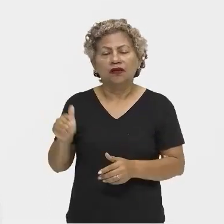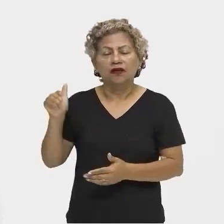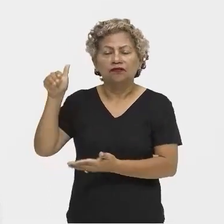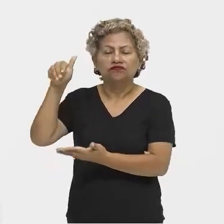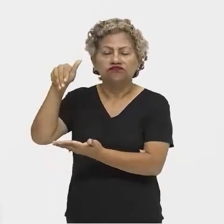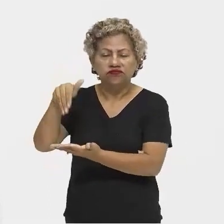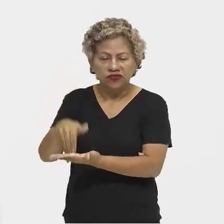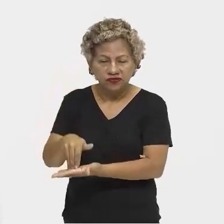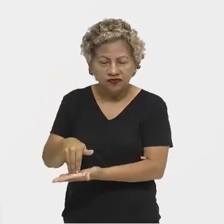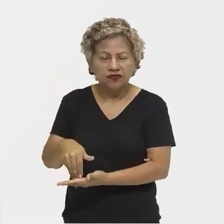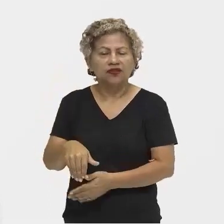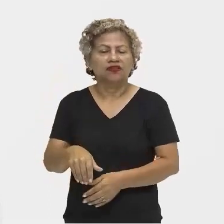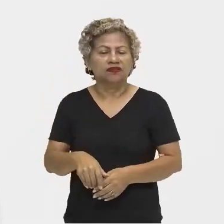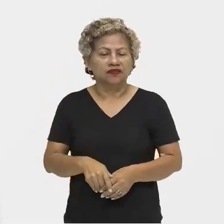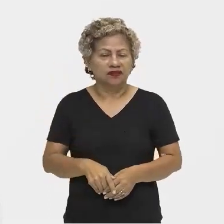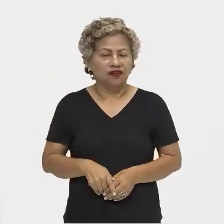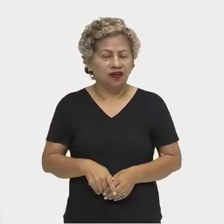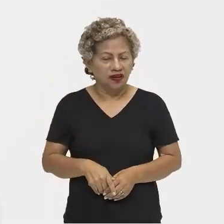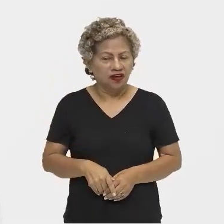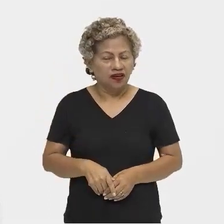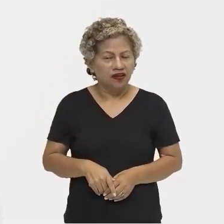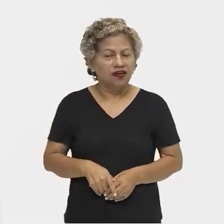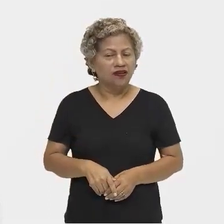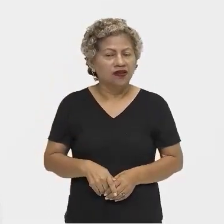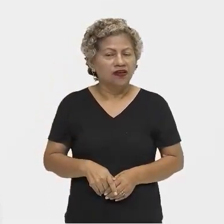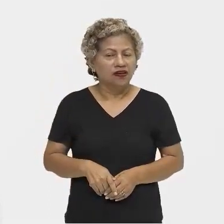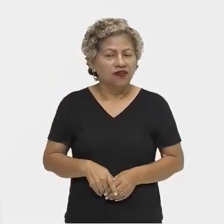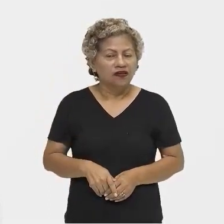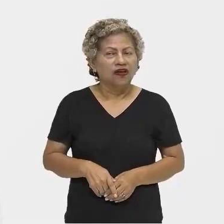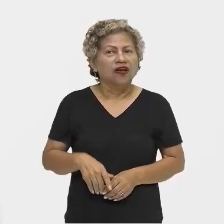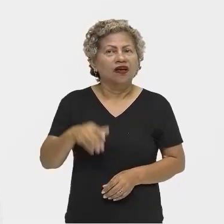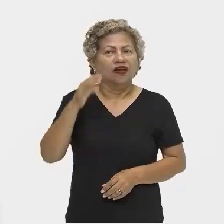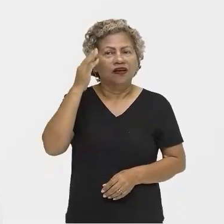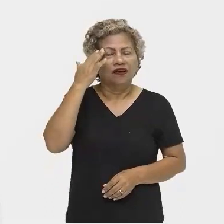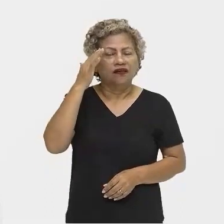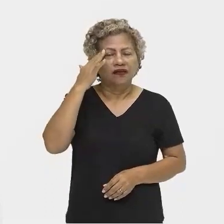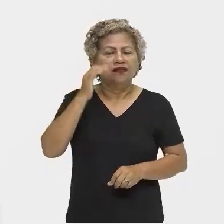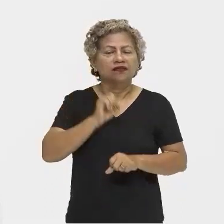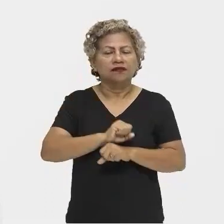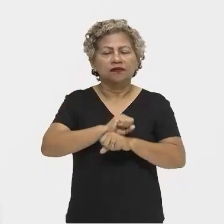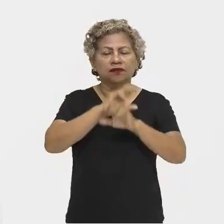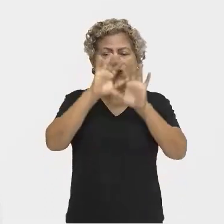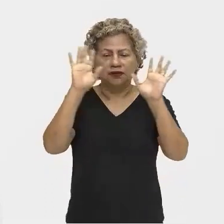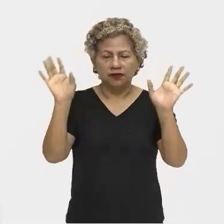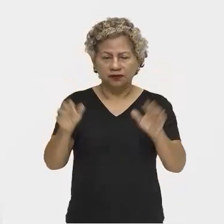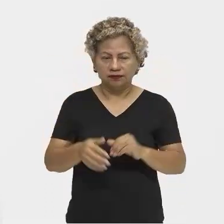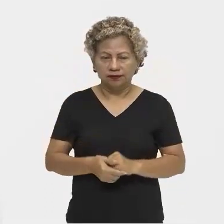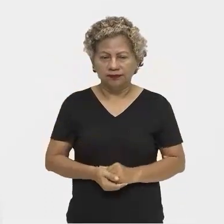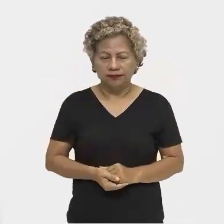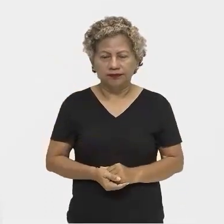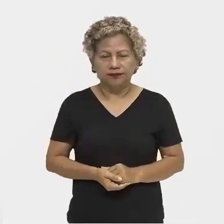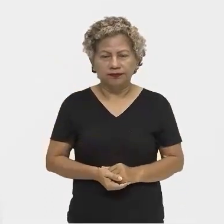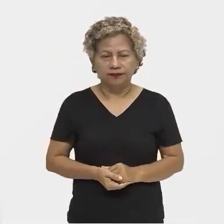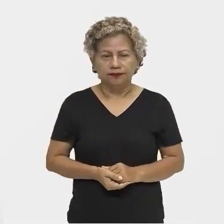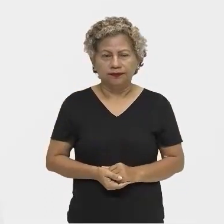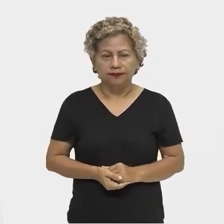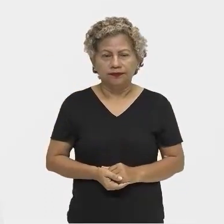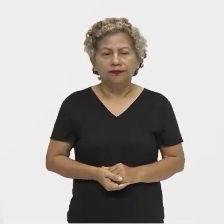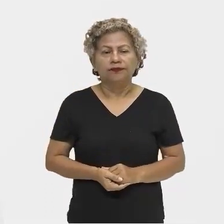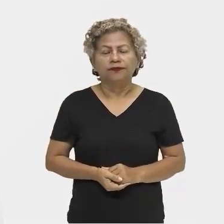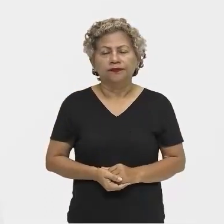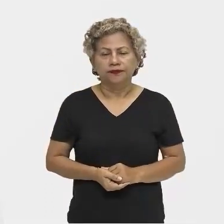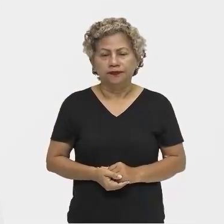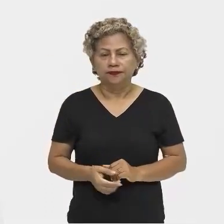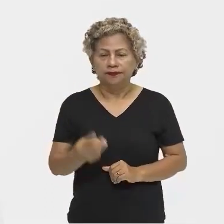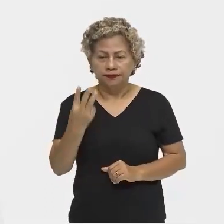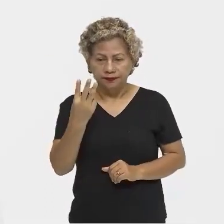se acontecerem, vamos levar para o lado bom, vamos tirar um aprendizado, certo? E aí vem um outro item que é compreender e compartilhe